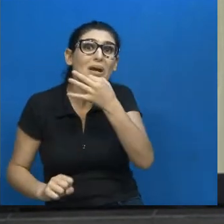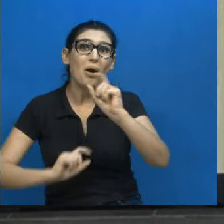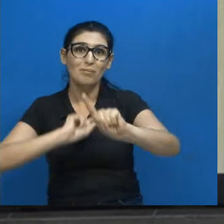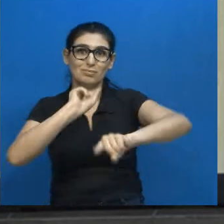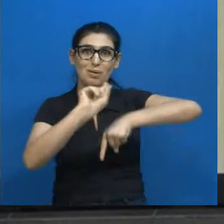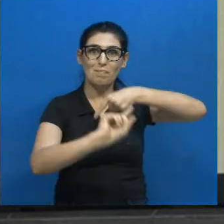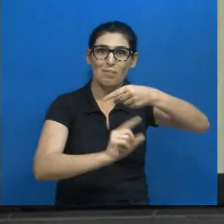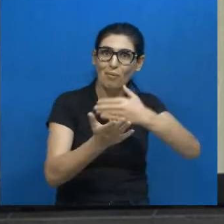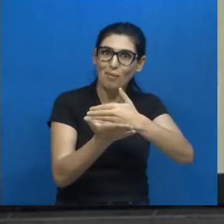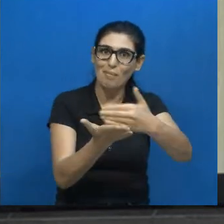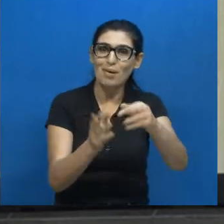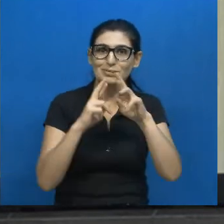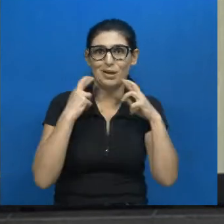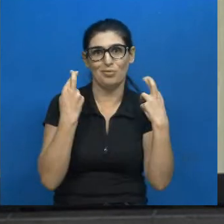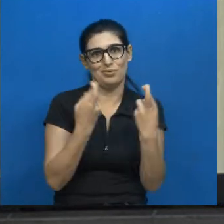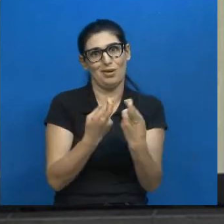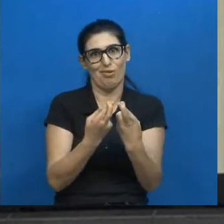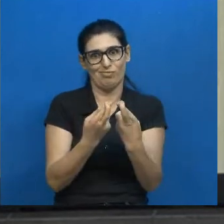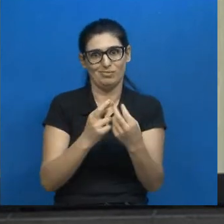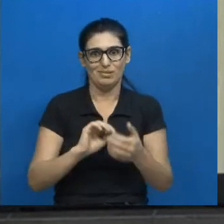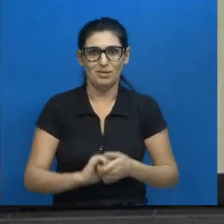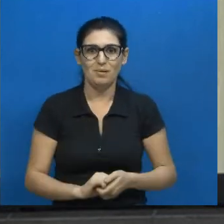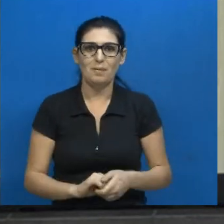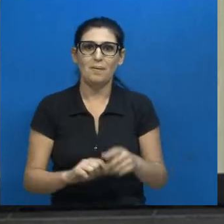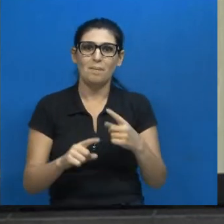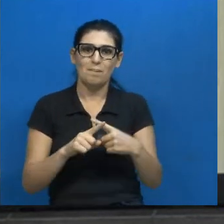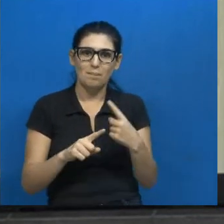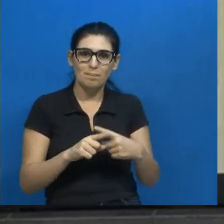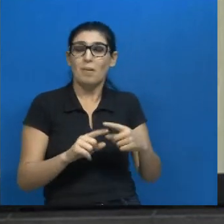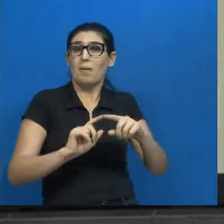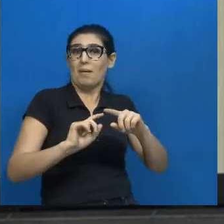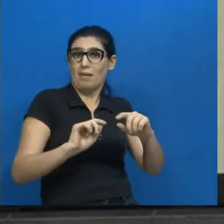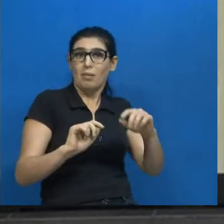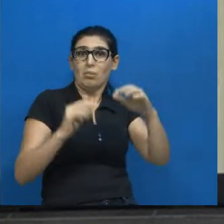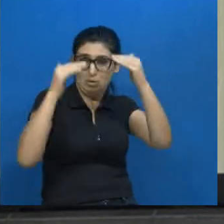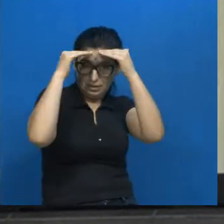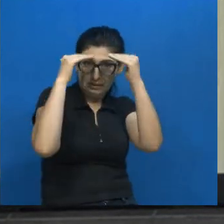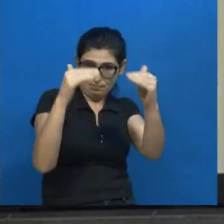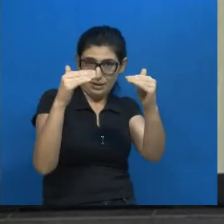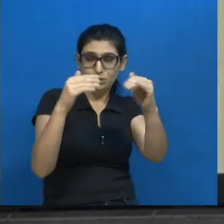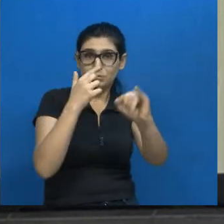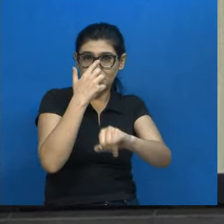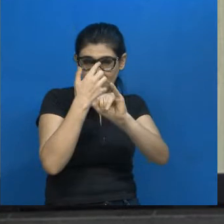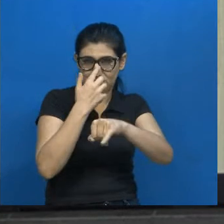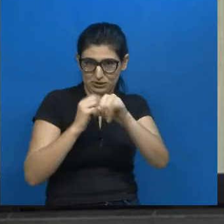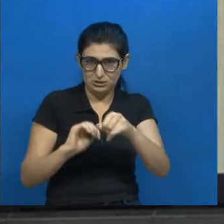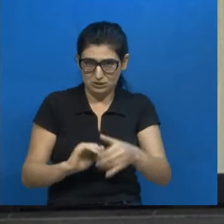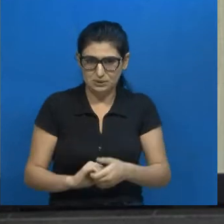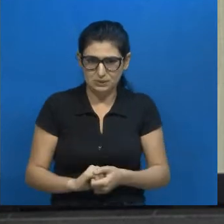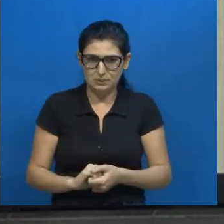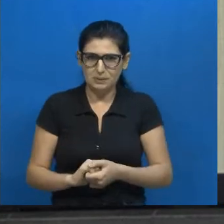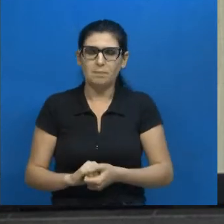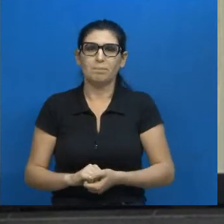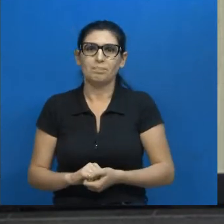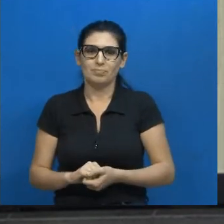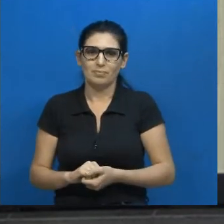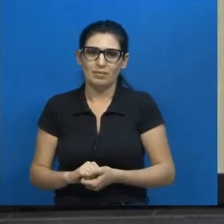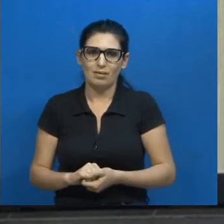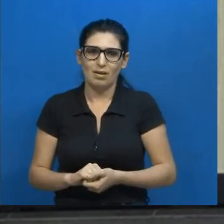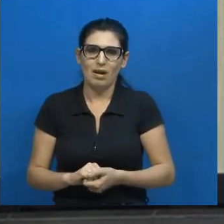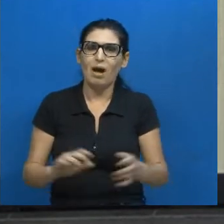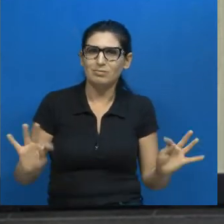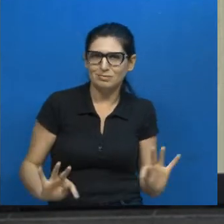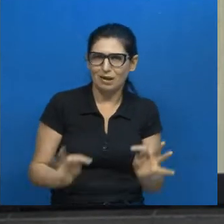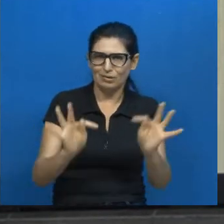Porque fizeram o cálculo aí, eu respeito Eu respeito toda a